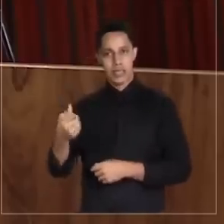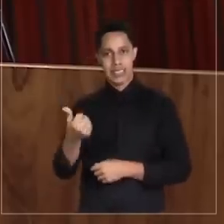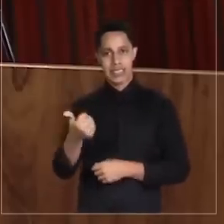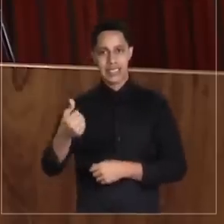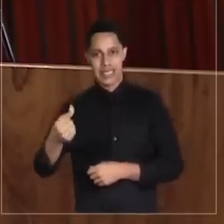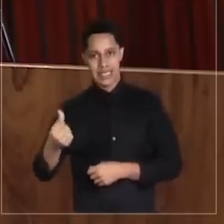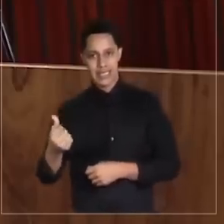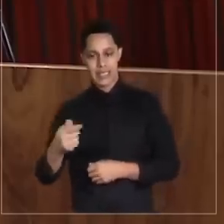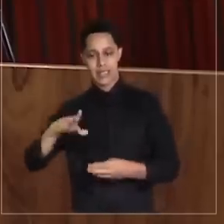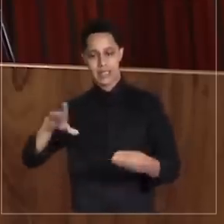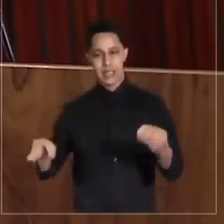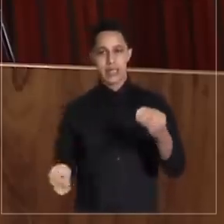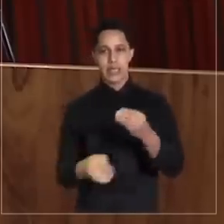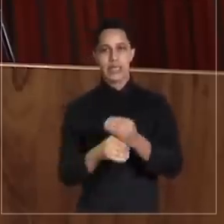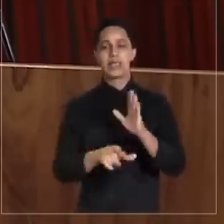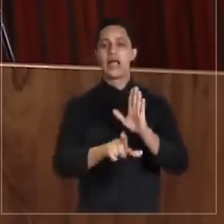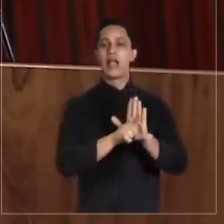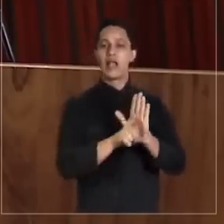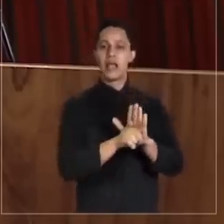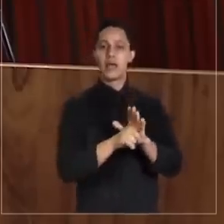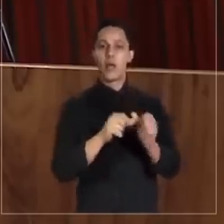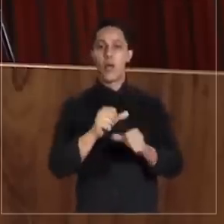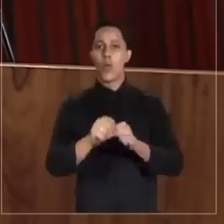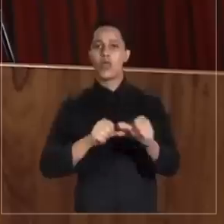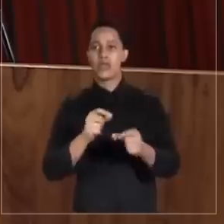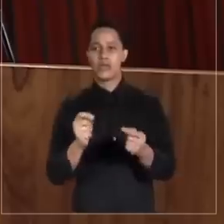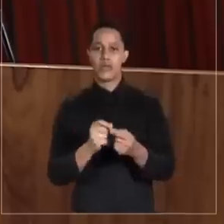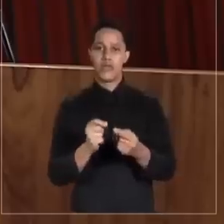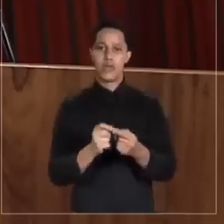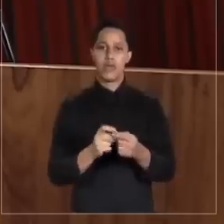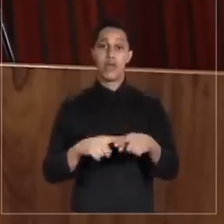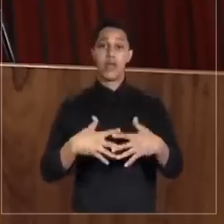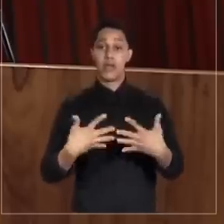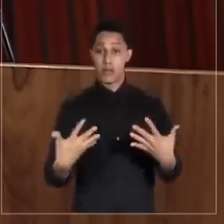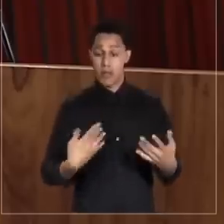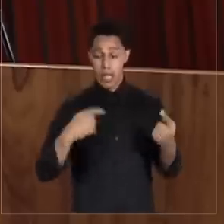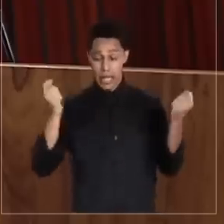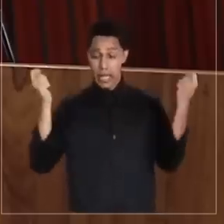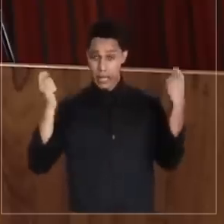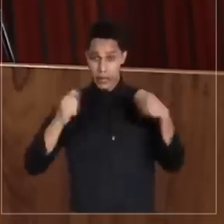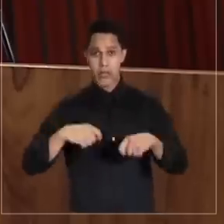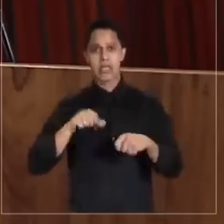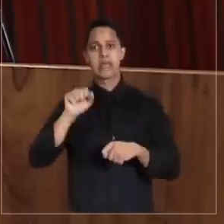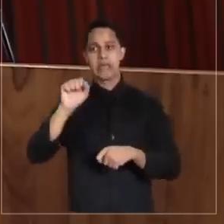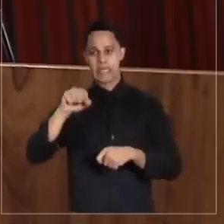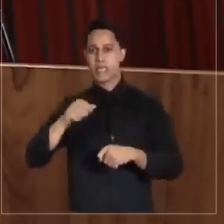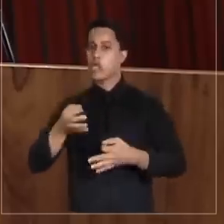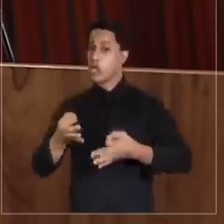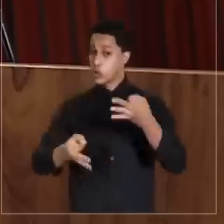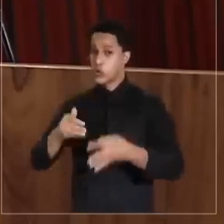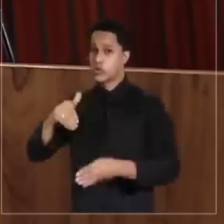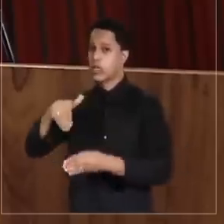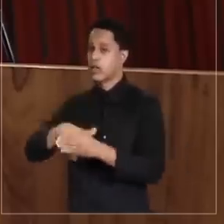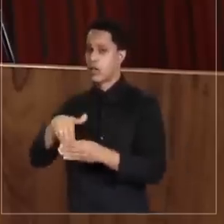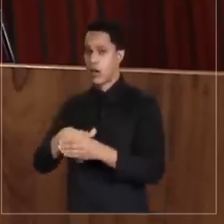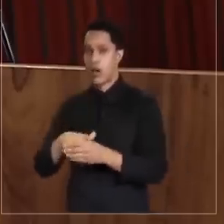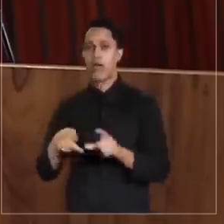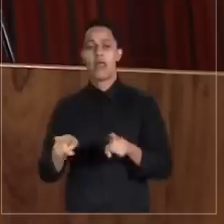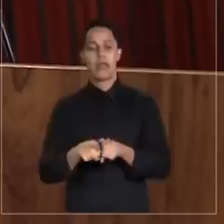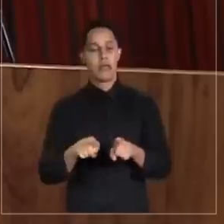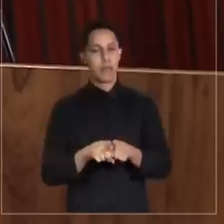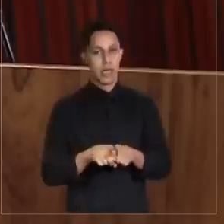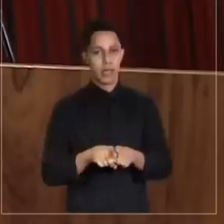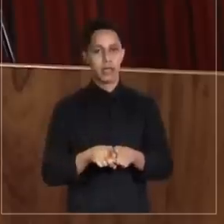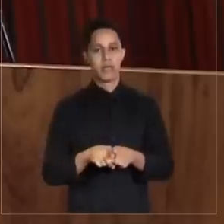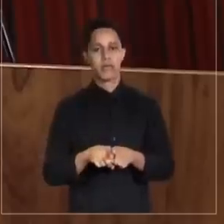Complementar 64, com as alterações que foram formuladas. Portanto, é competente a Justiça Eleitoral e competência, no